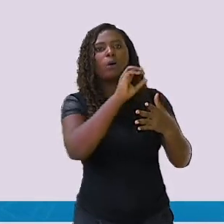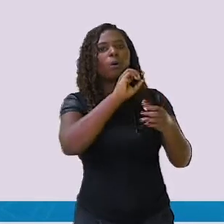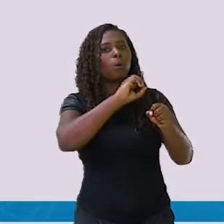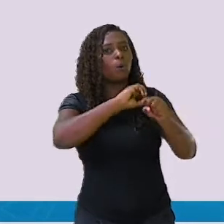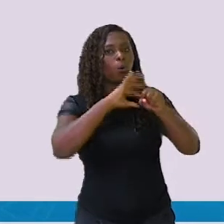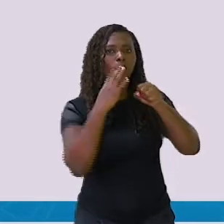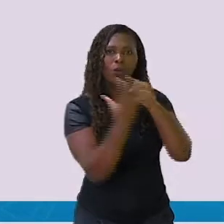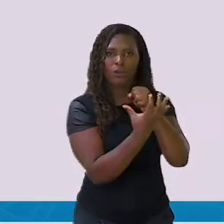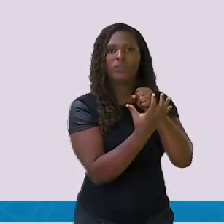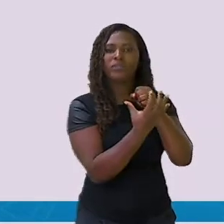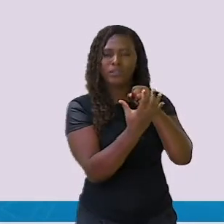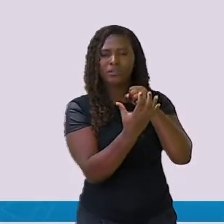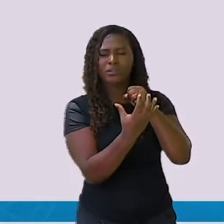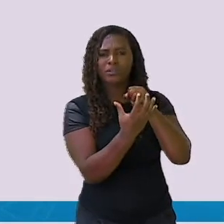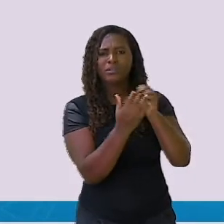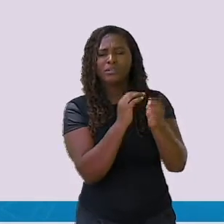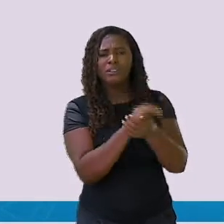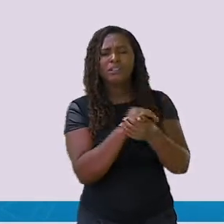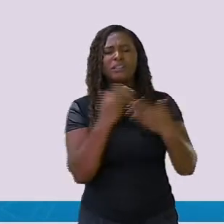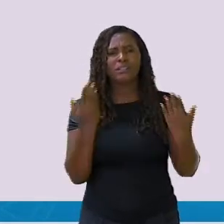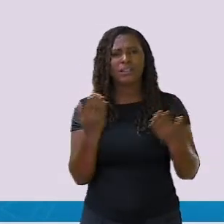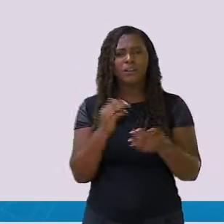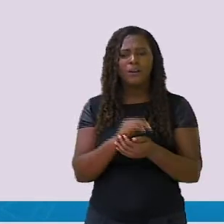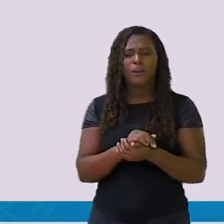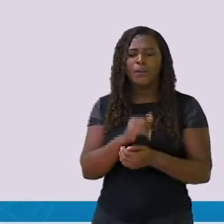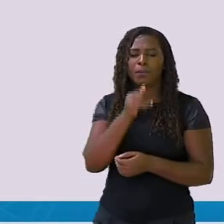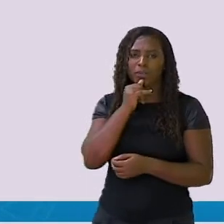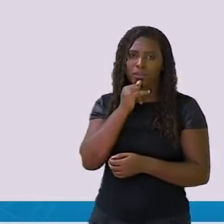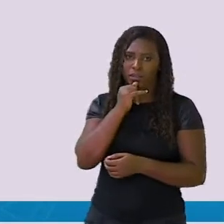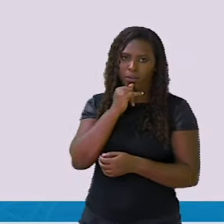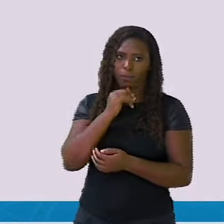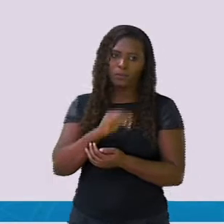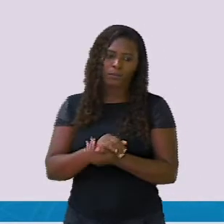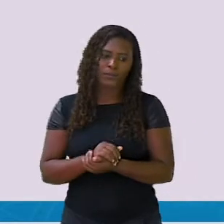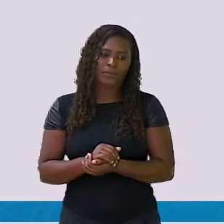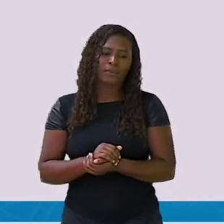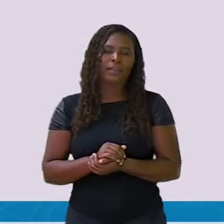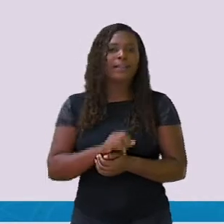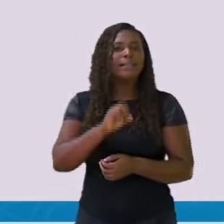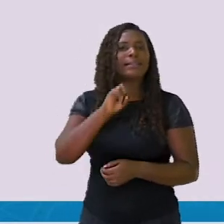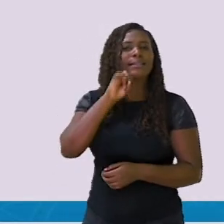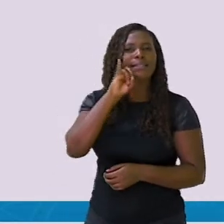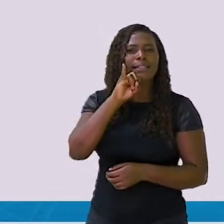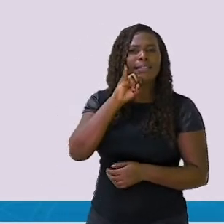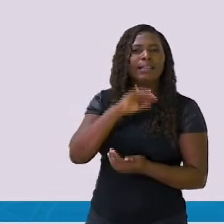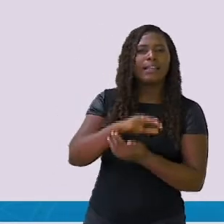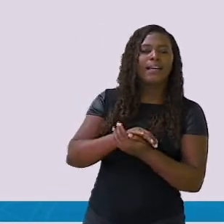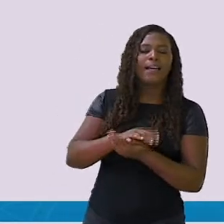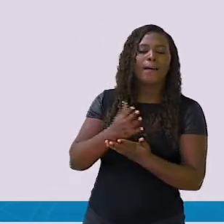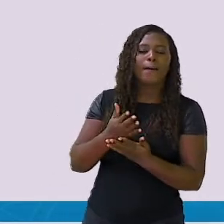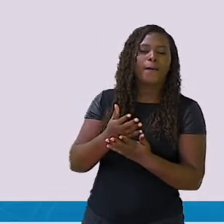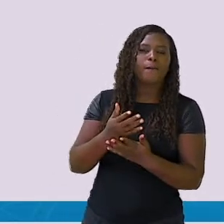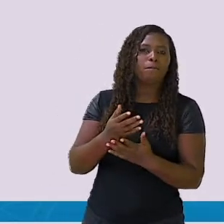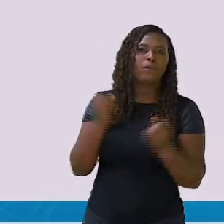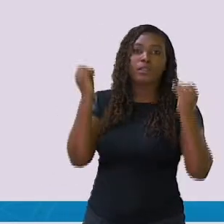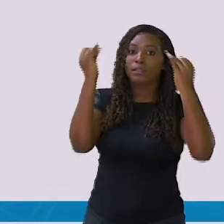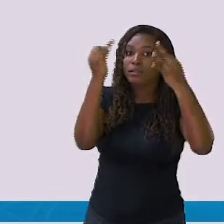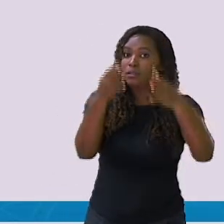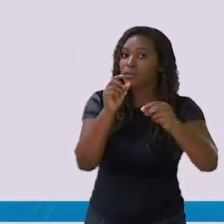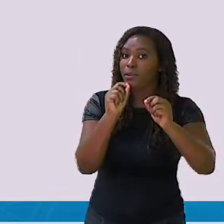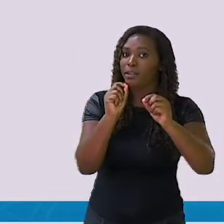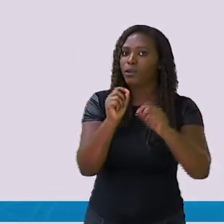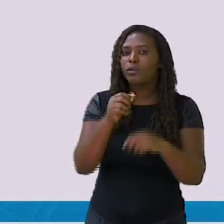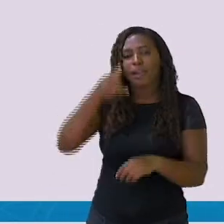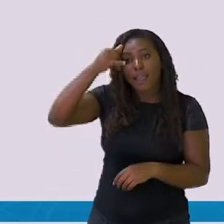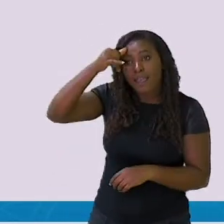quero falar? Então, eu quero falar sobre prevenção. Então, eu puxo um balãozinho sobre lavar as mãos, o uso